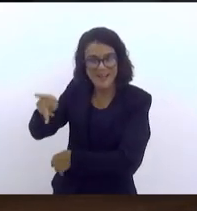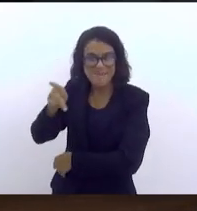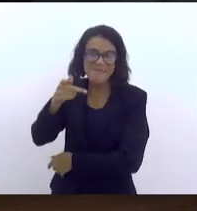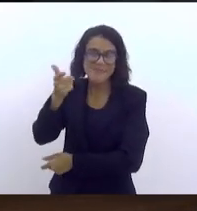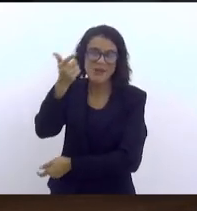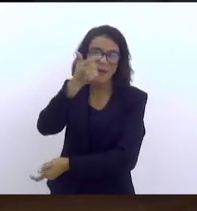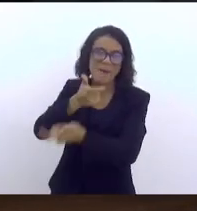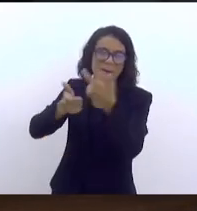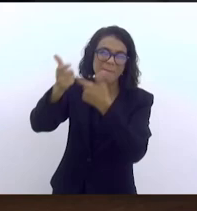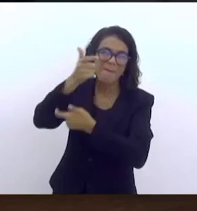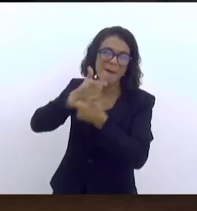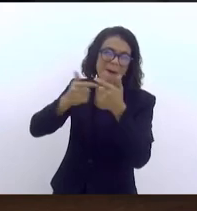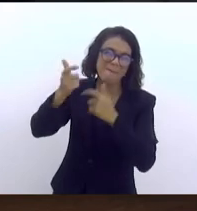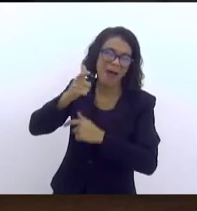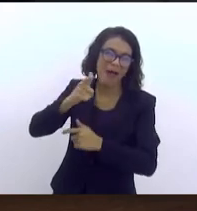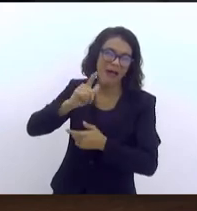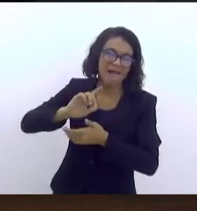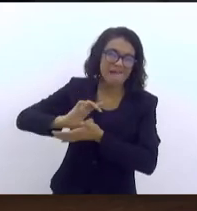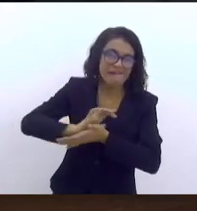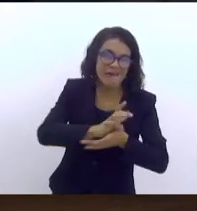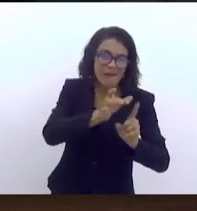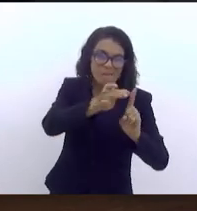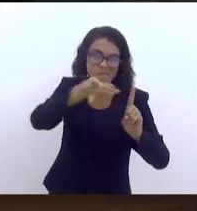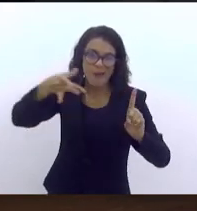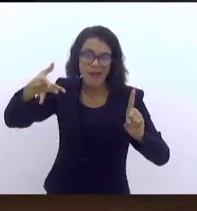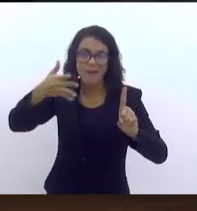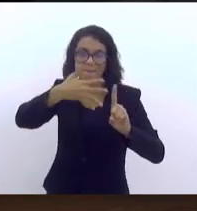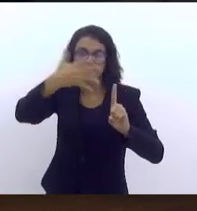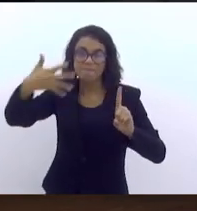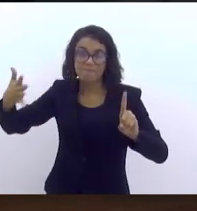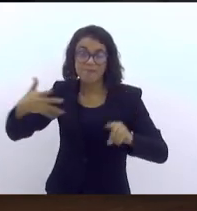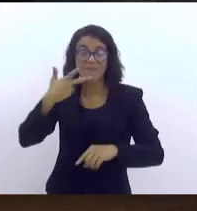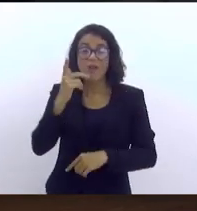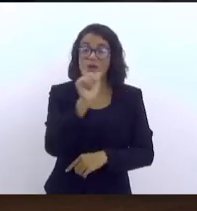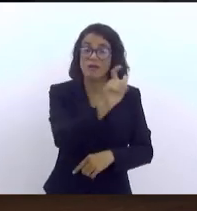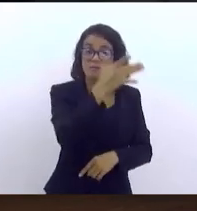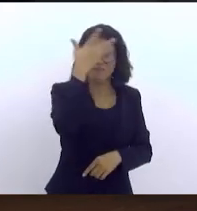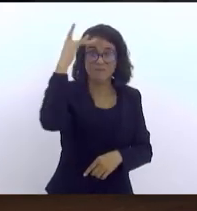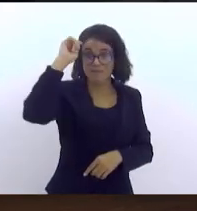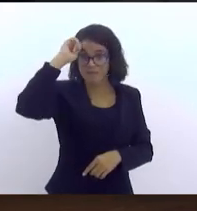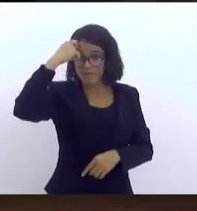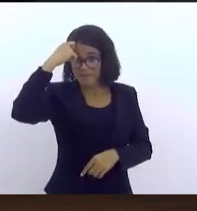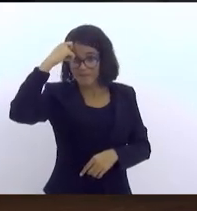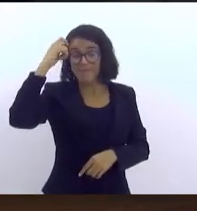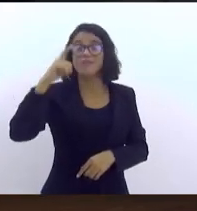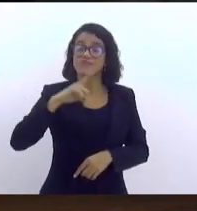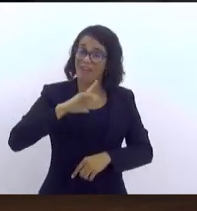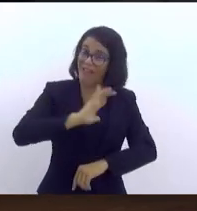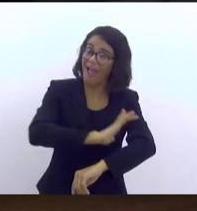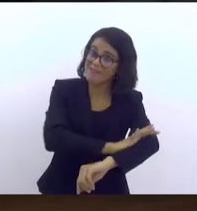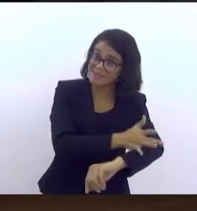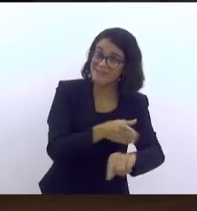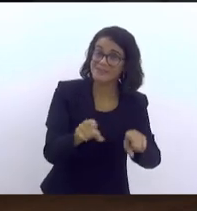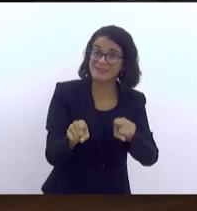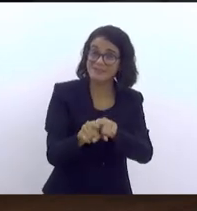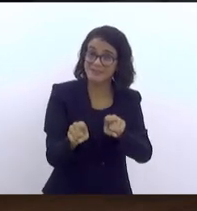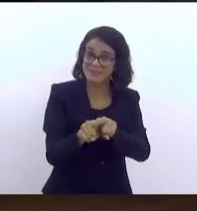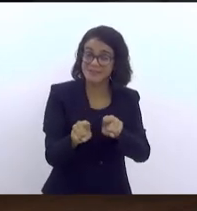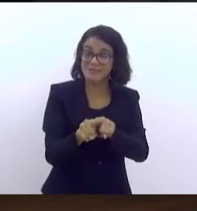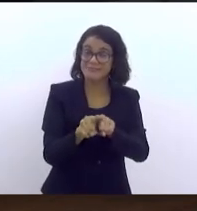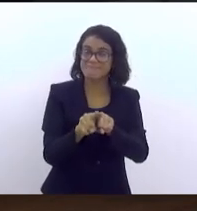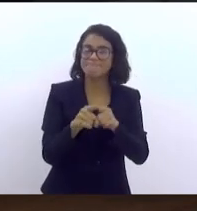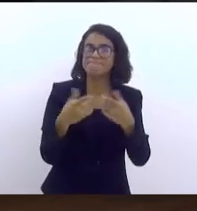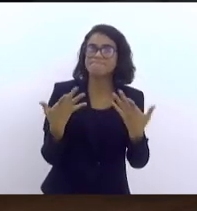falas tão infelizes disse para o aluno negro e sim a professora já teve outras falas racistas sendo que